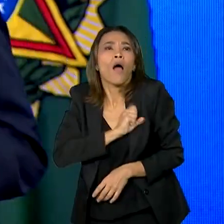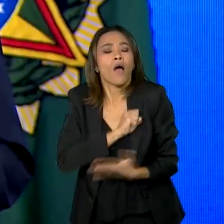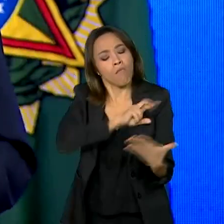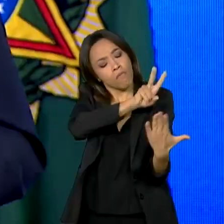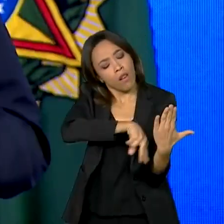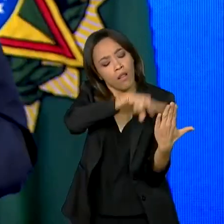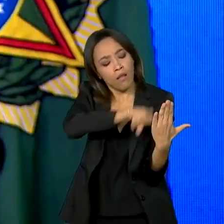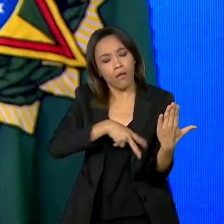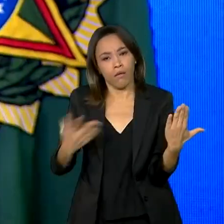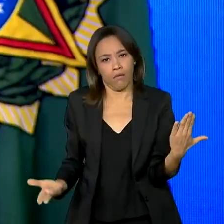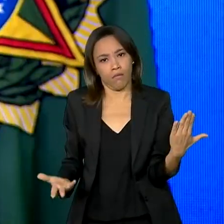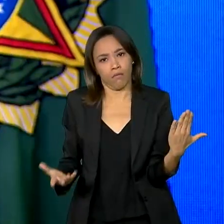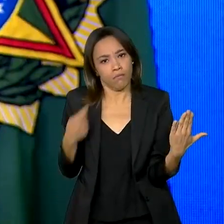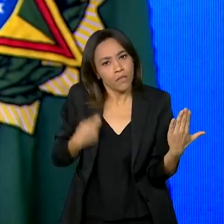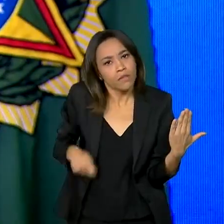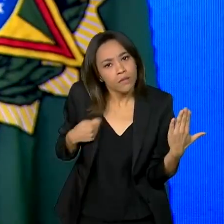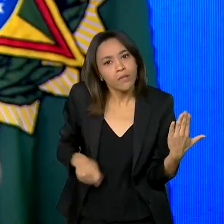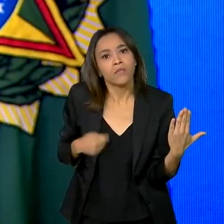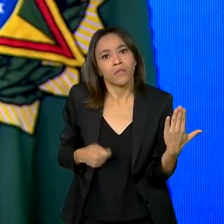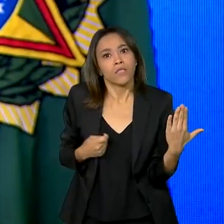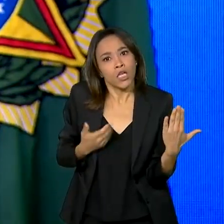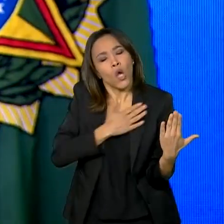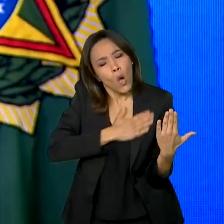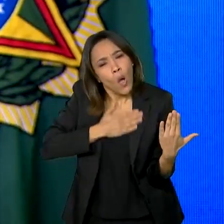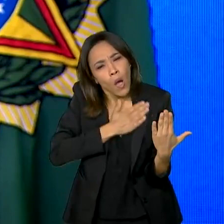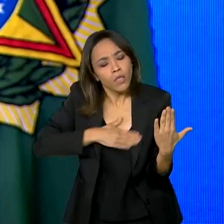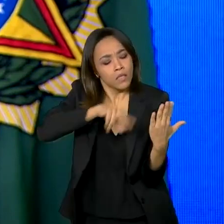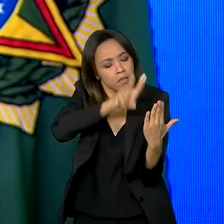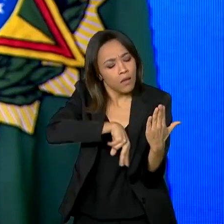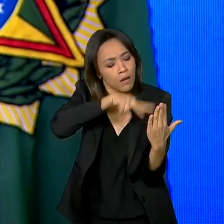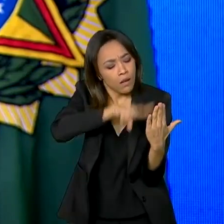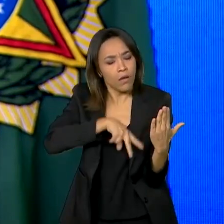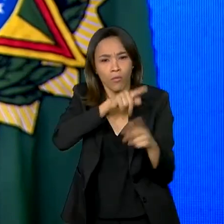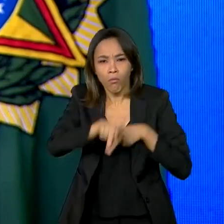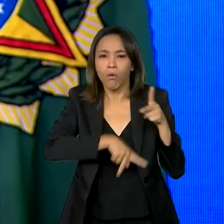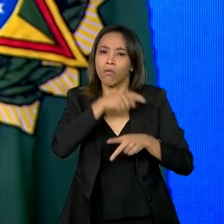Nós precisamos fazer com que o povo brasileiro goste de ler.